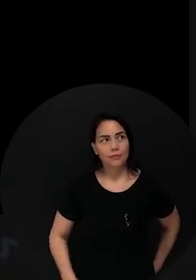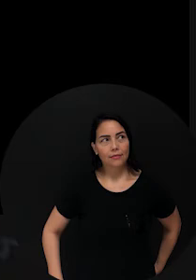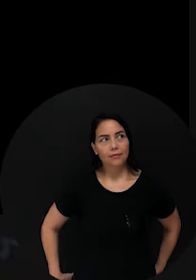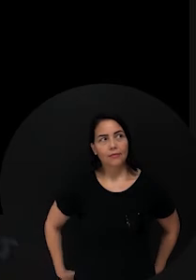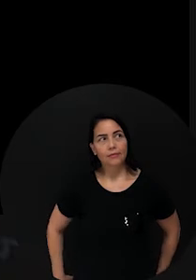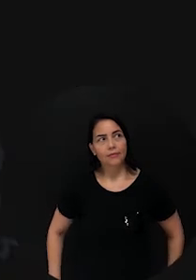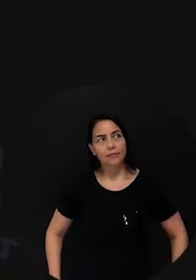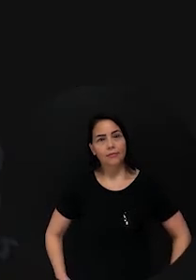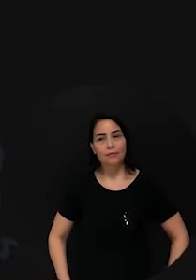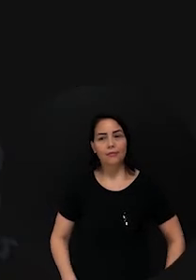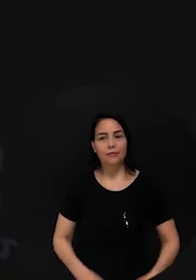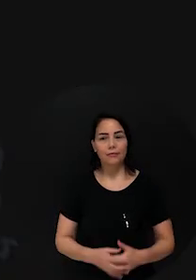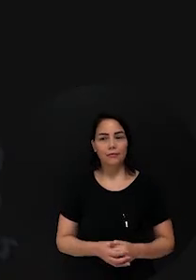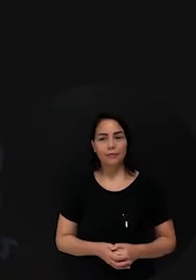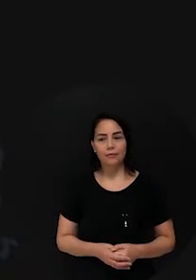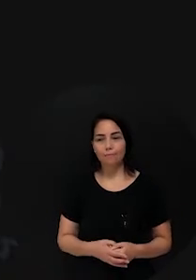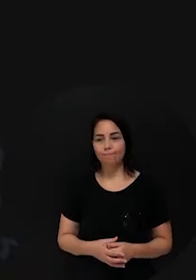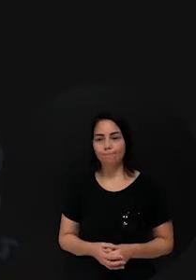Vamos lá.